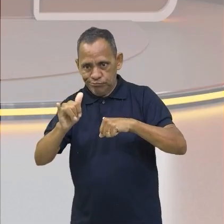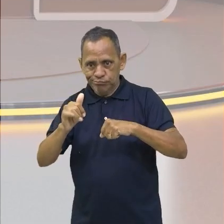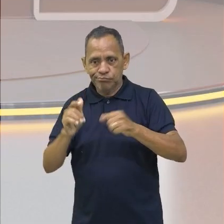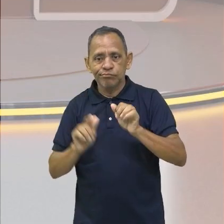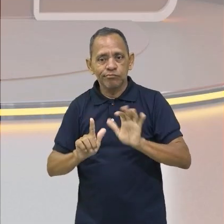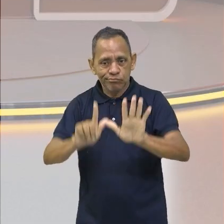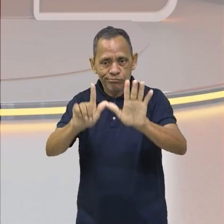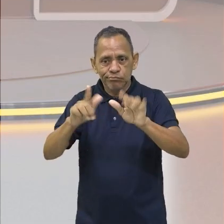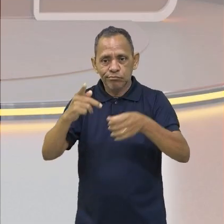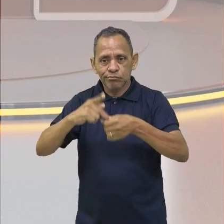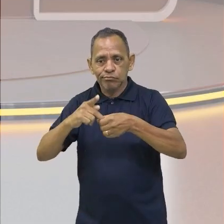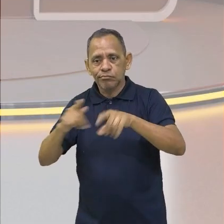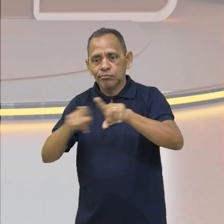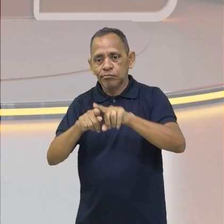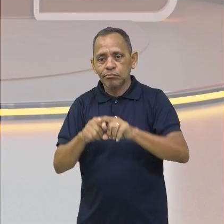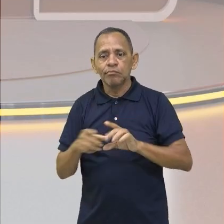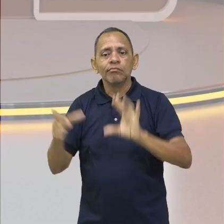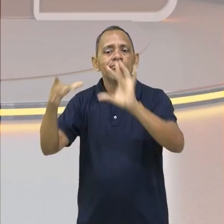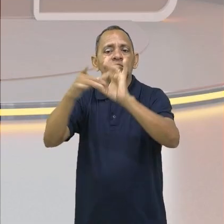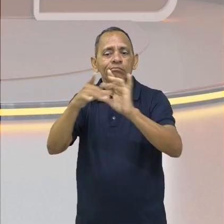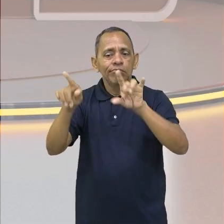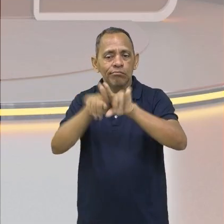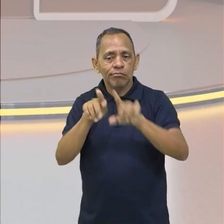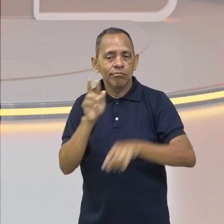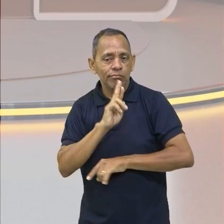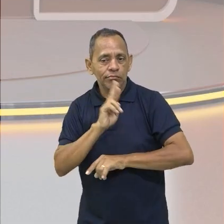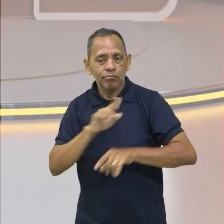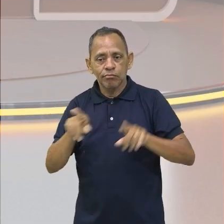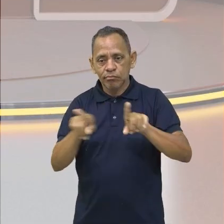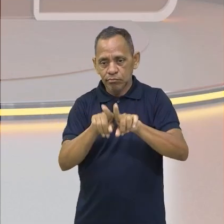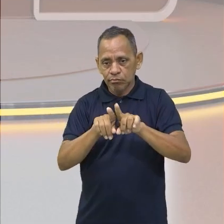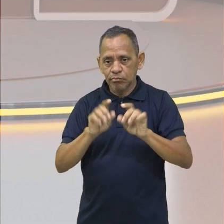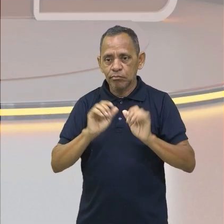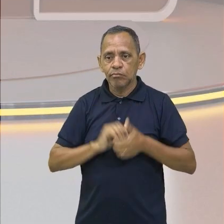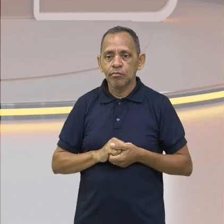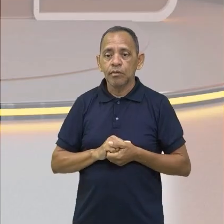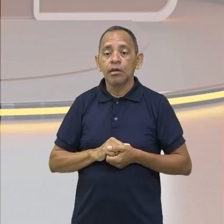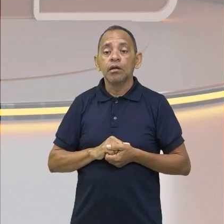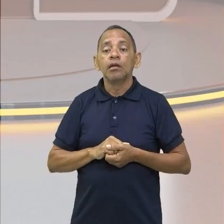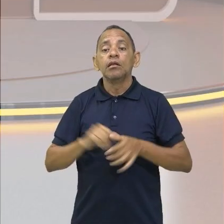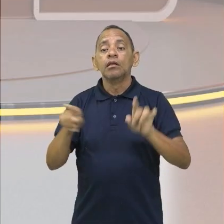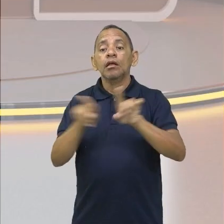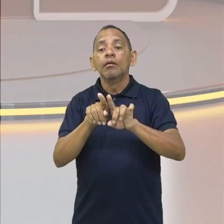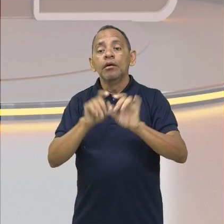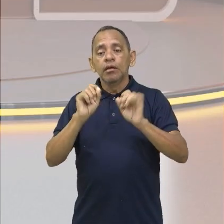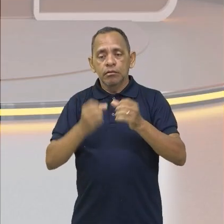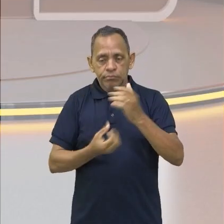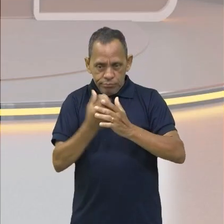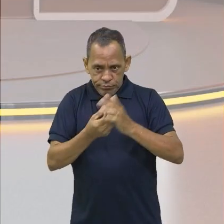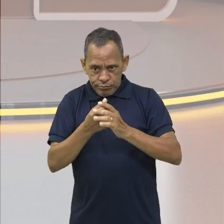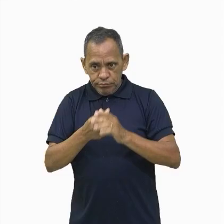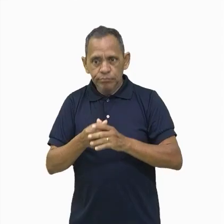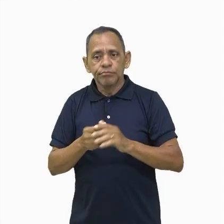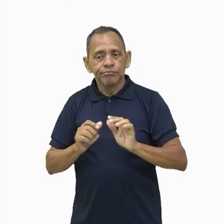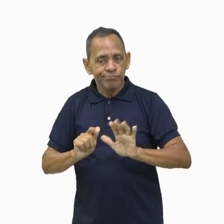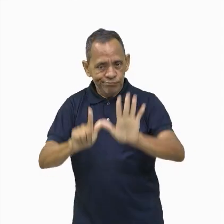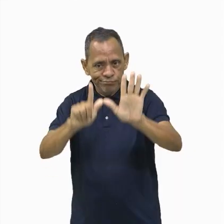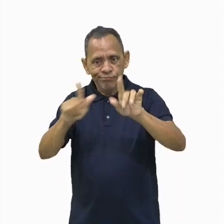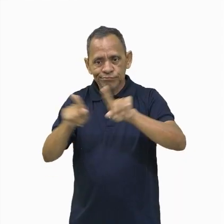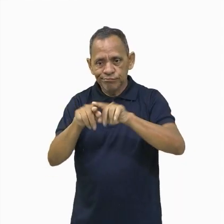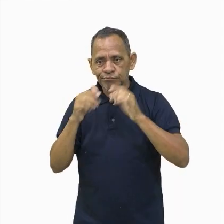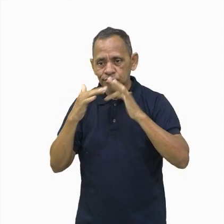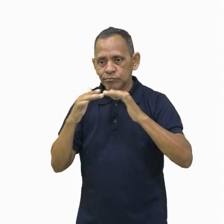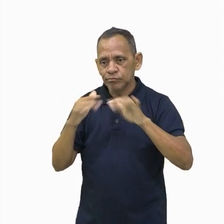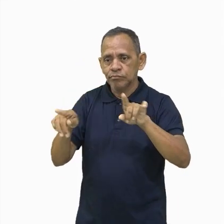a Rússia, tá? Mas, além disso, também teremos aí a produção de gás natural e petróleo da